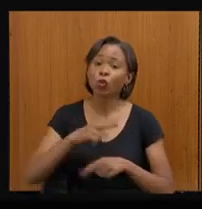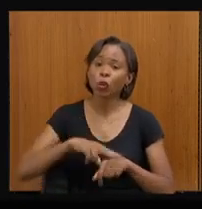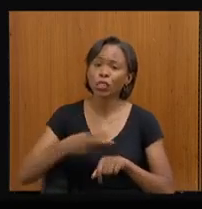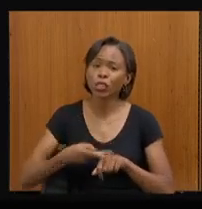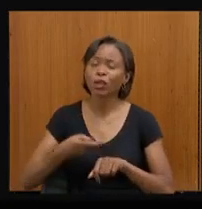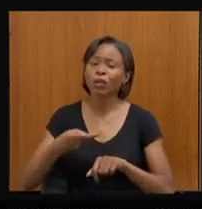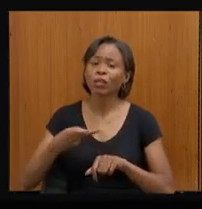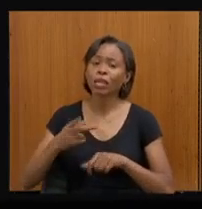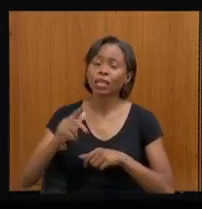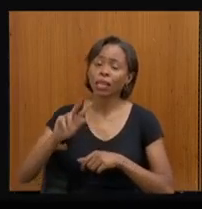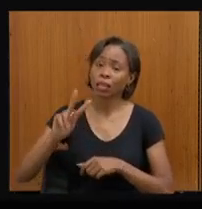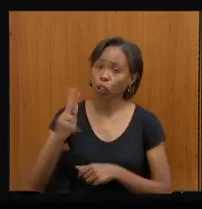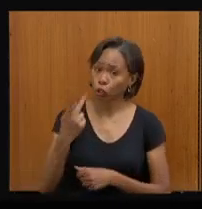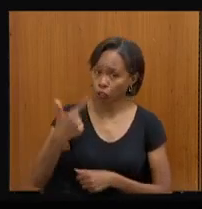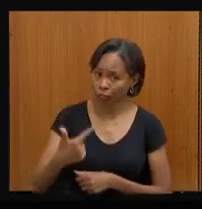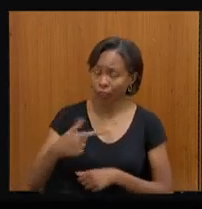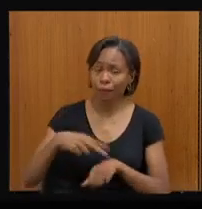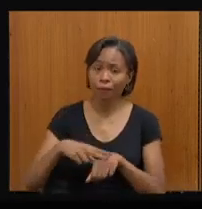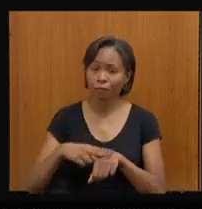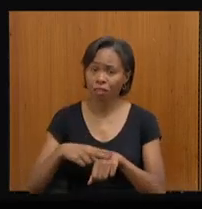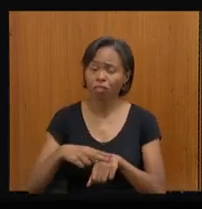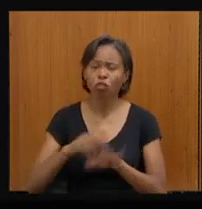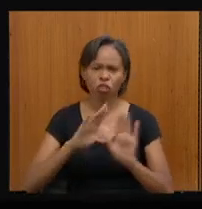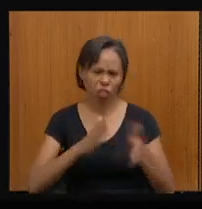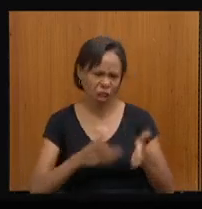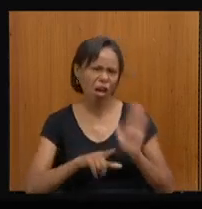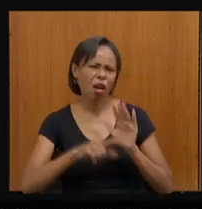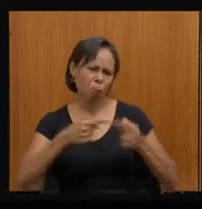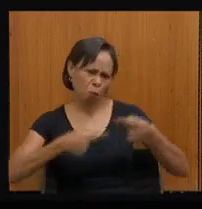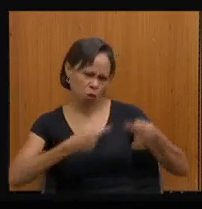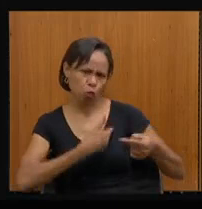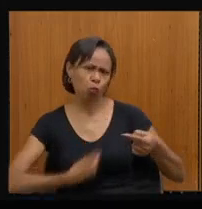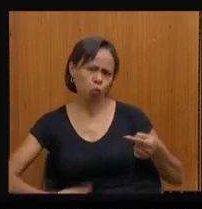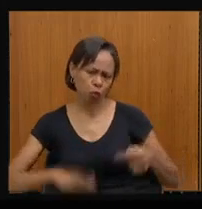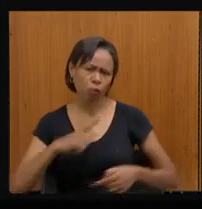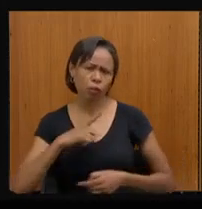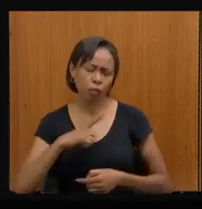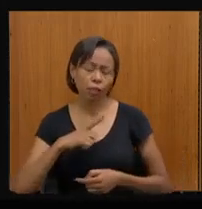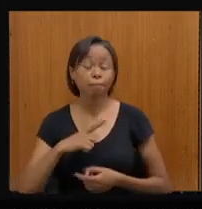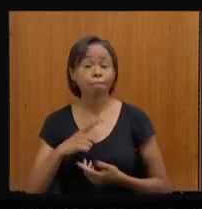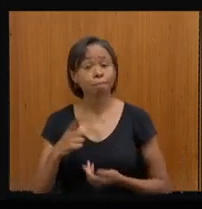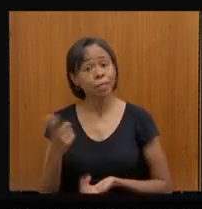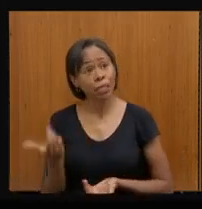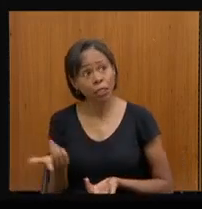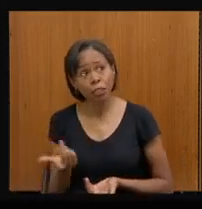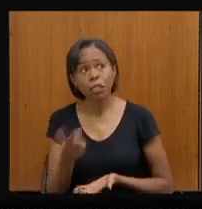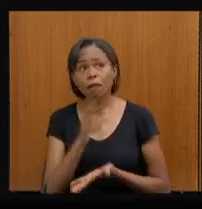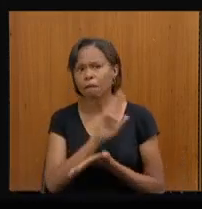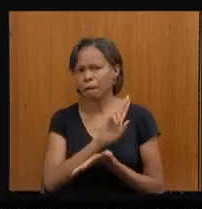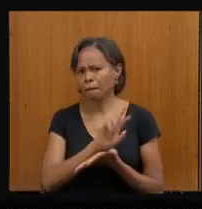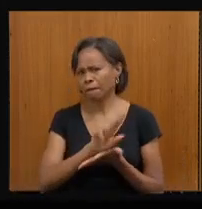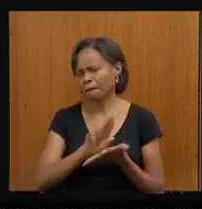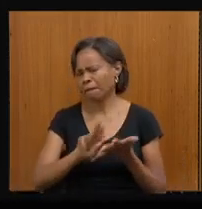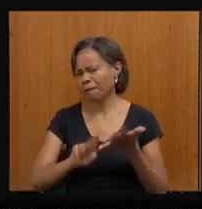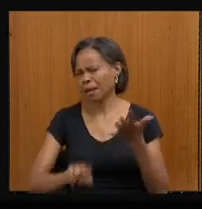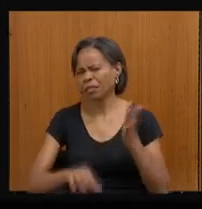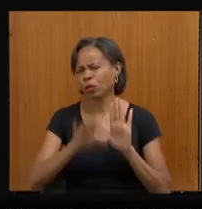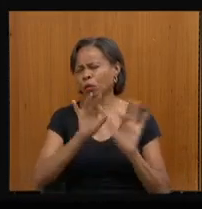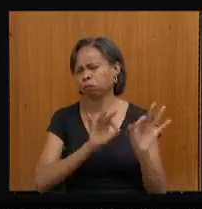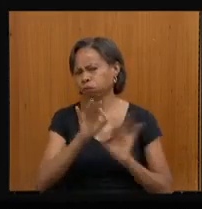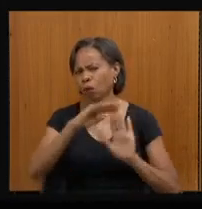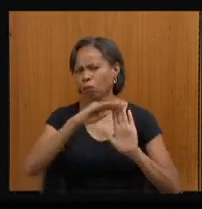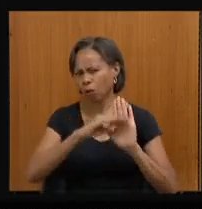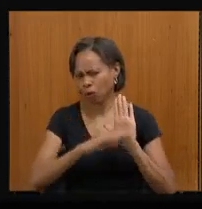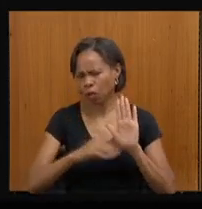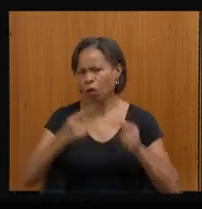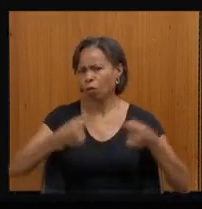programas e políticas públicas já existentes nós temos diversos programas e políticas públicas que já